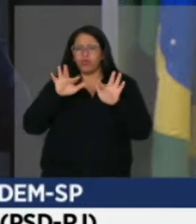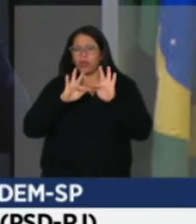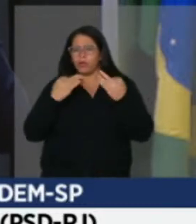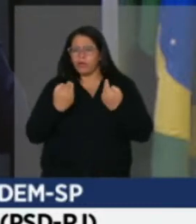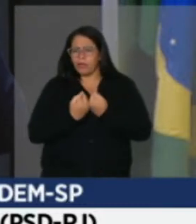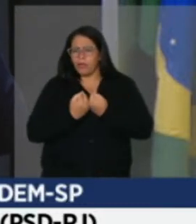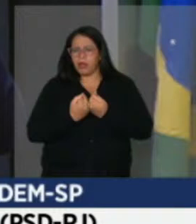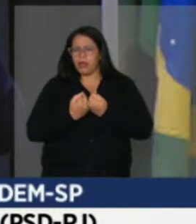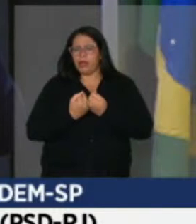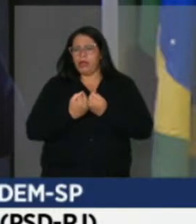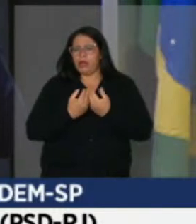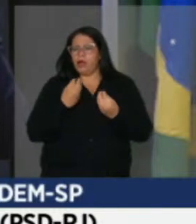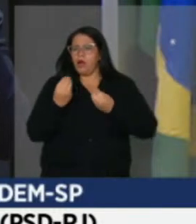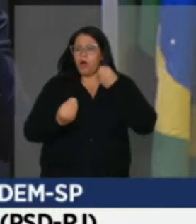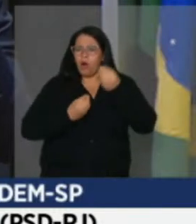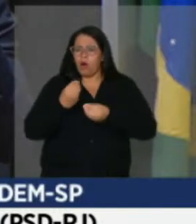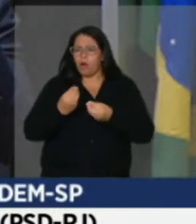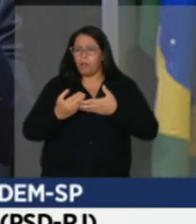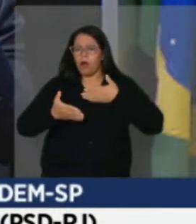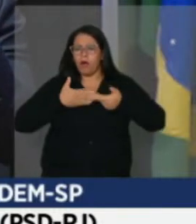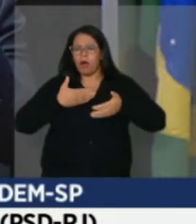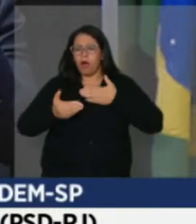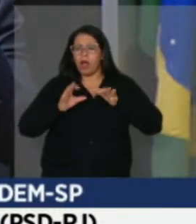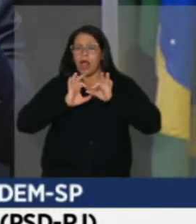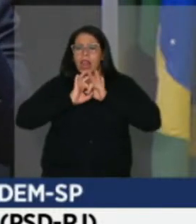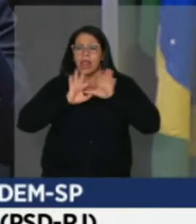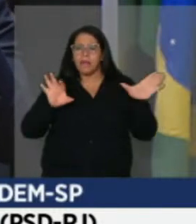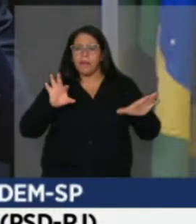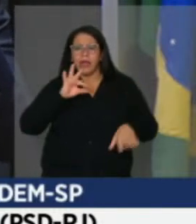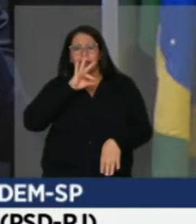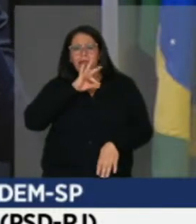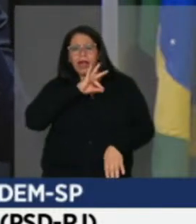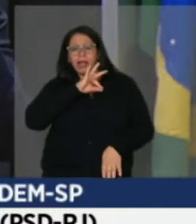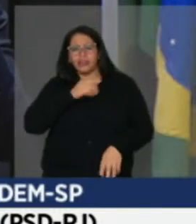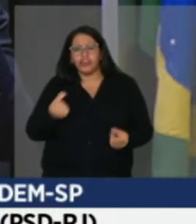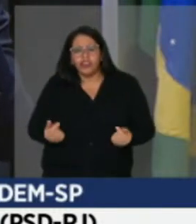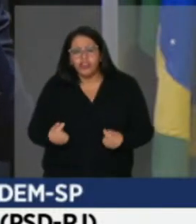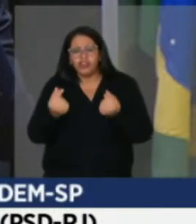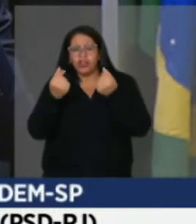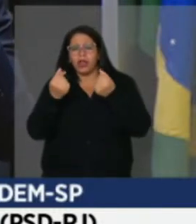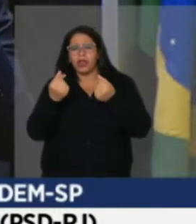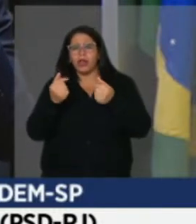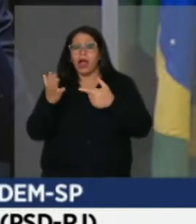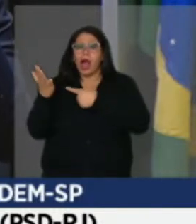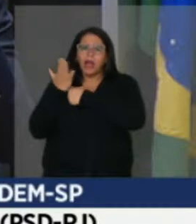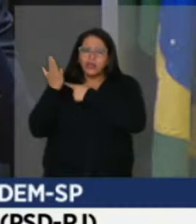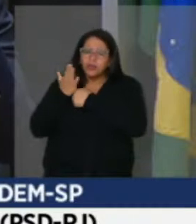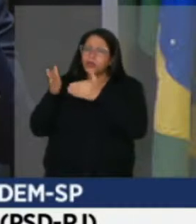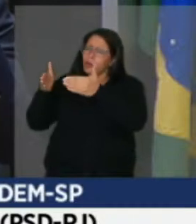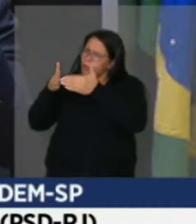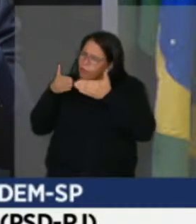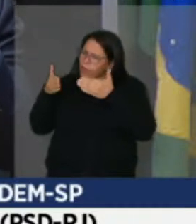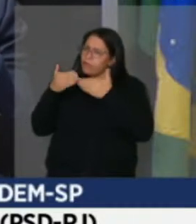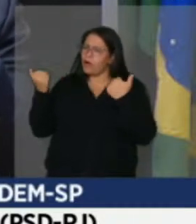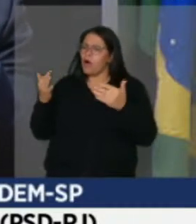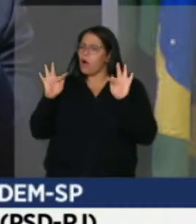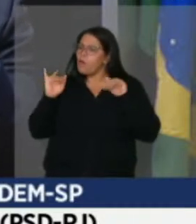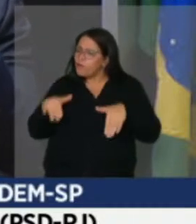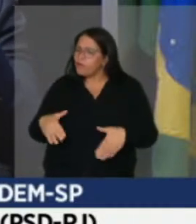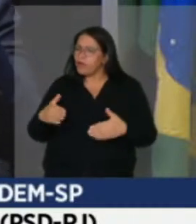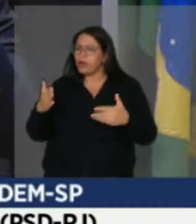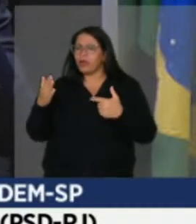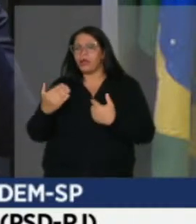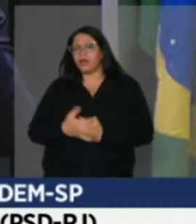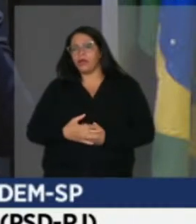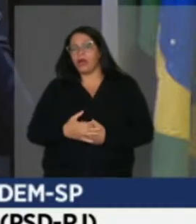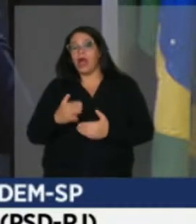No nosso meio, independência financeira é pouco. Falta pouco, me ajuda, cara, a pôr um fim. Não,